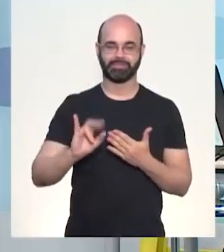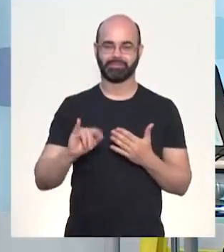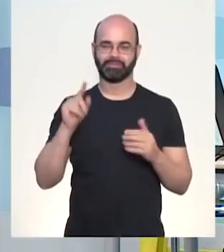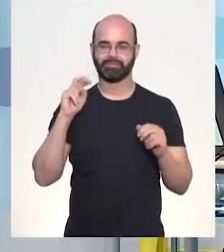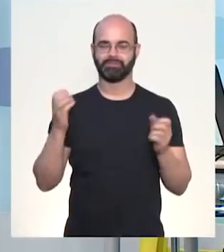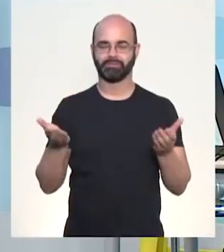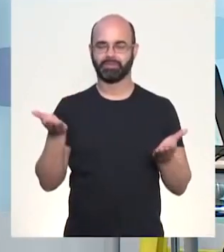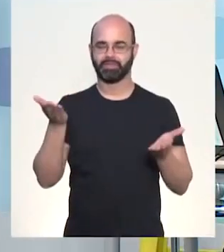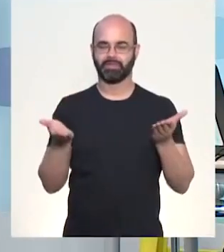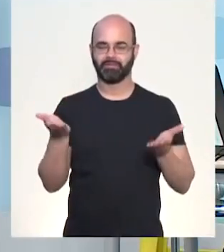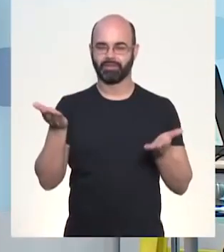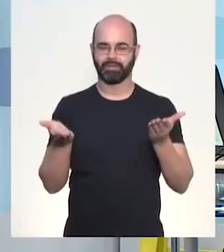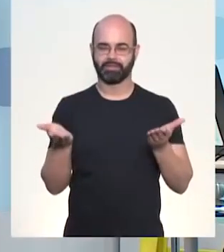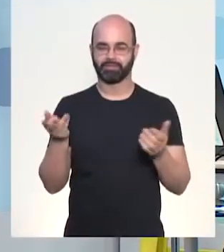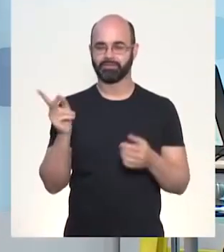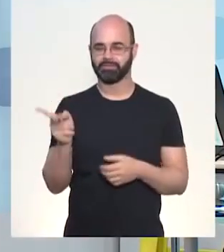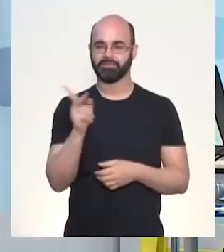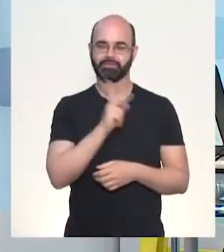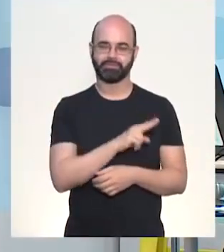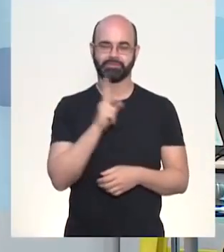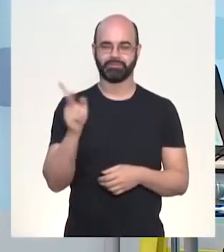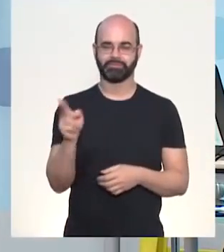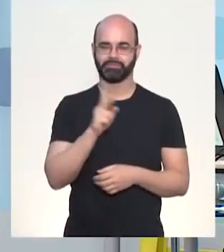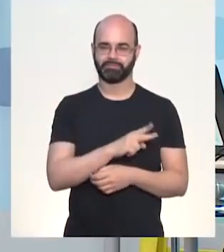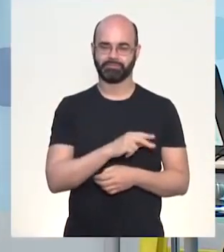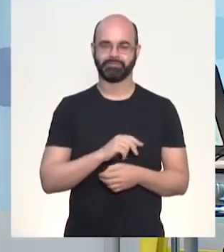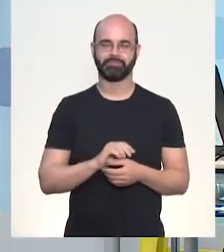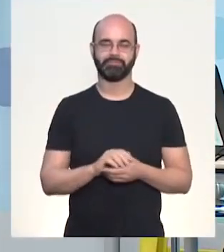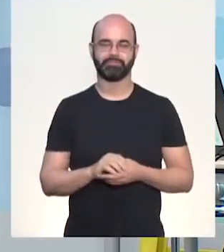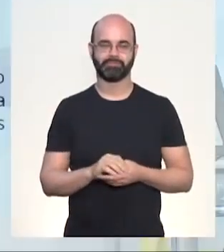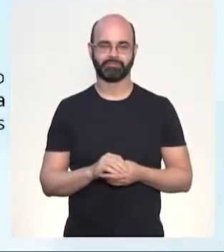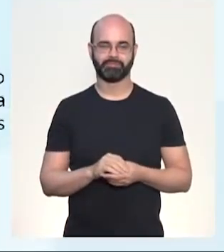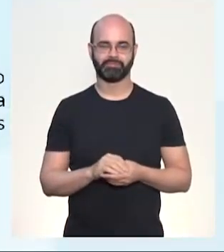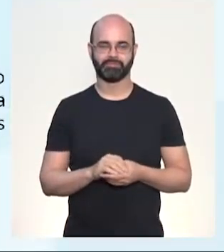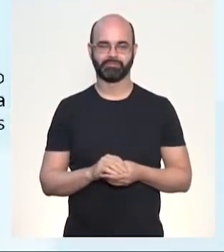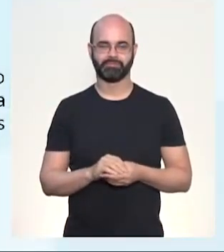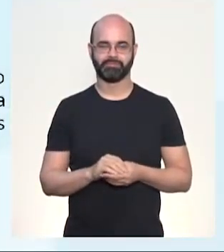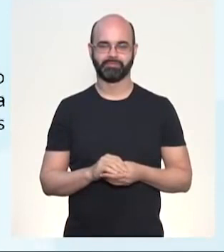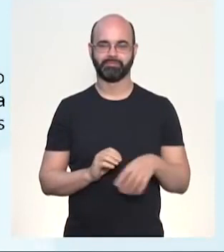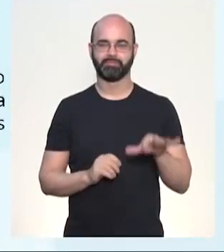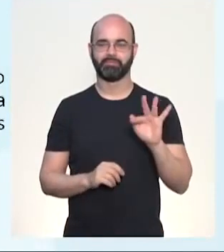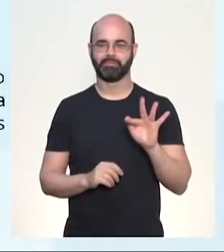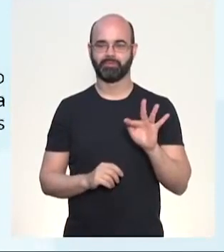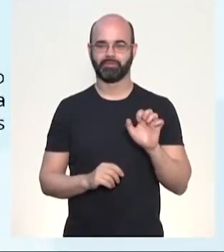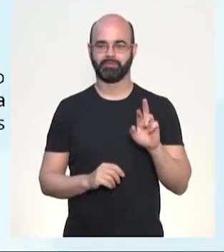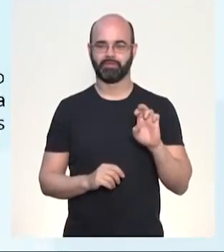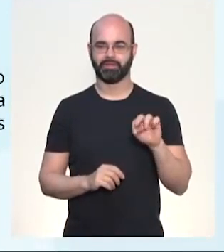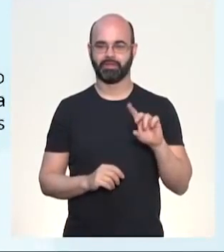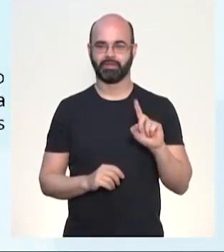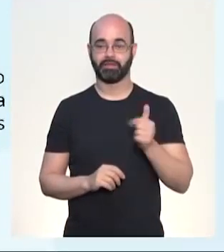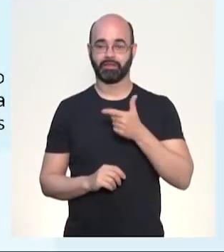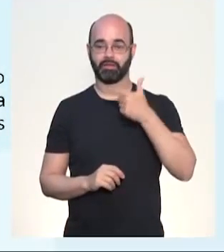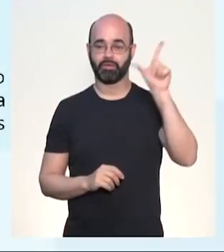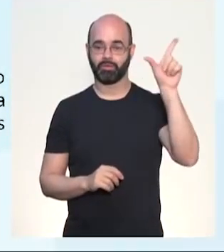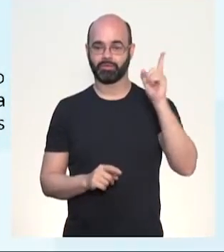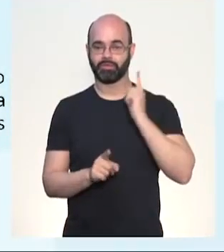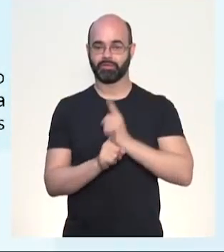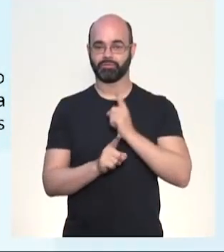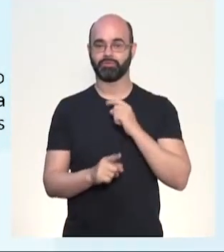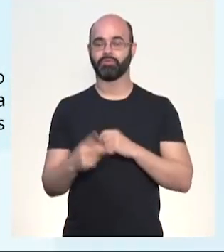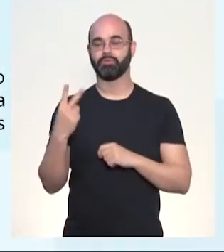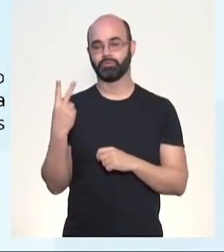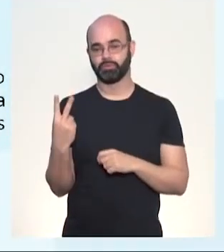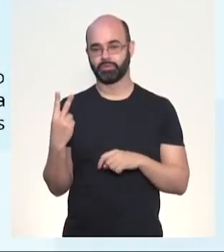equivalentes. É bastante comum. Tá? Tudo bem? E a Fernanda encontrou uma outra expressão algébrica, ou lei de formações, o 2,